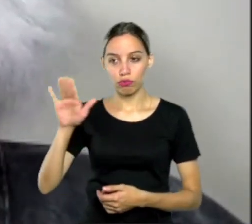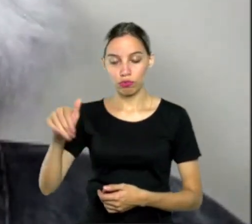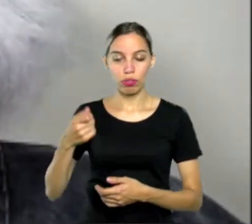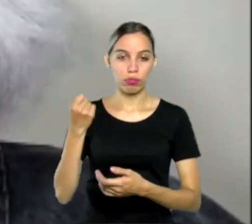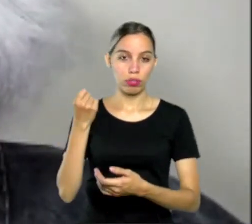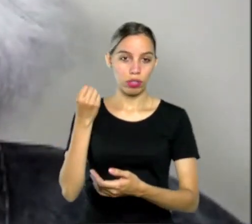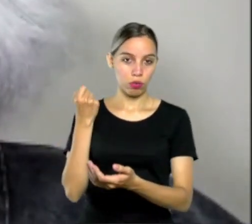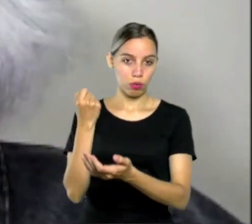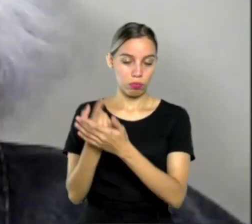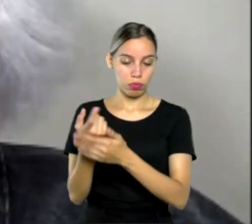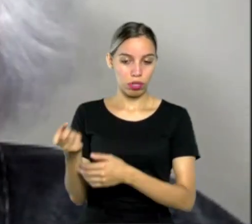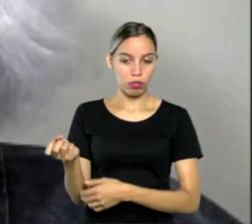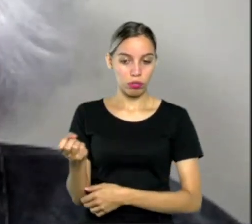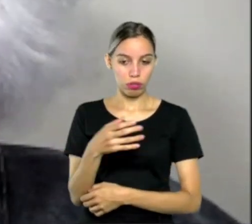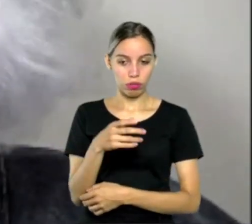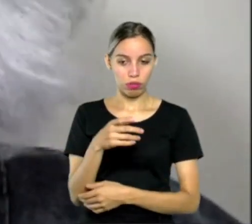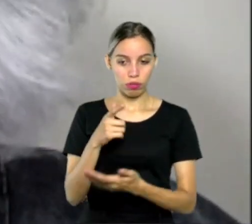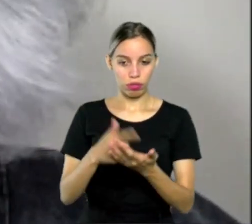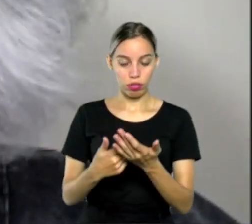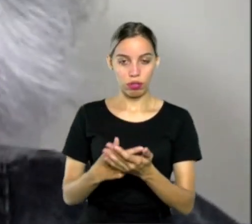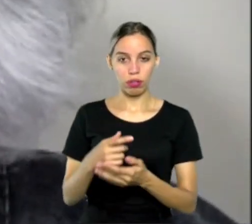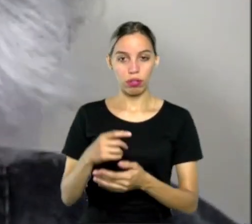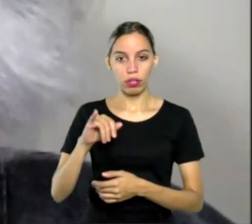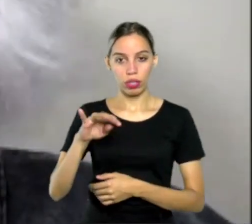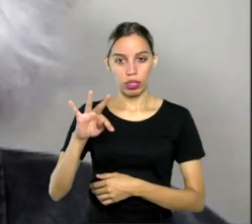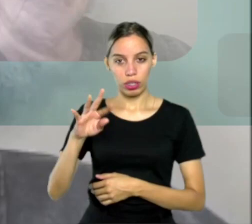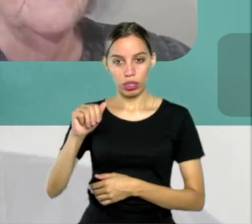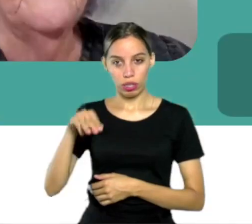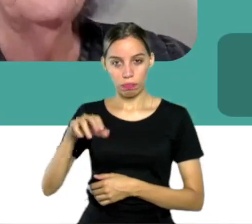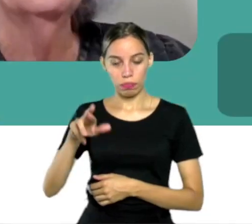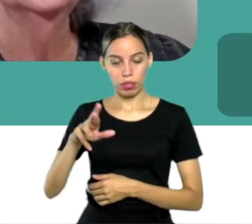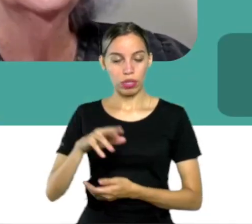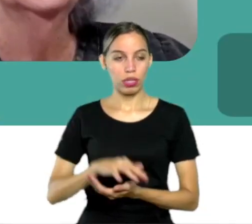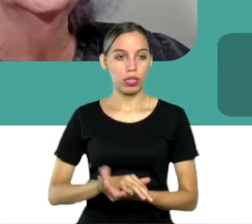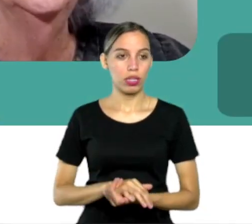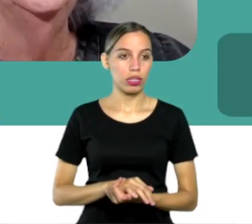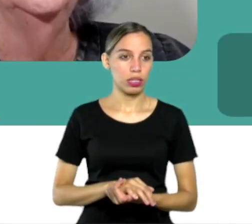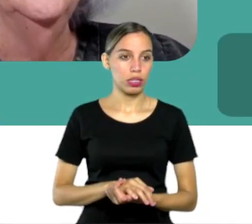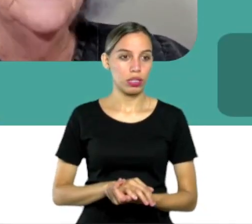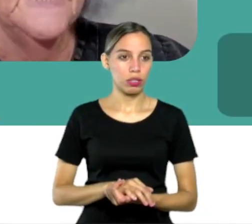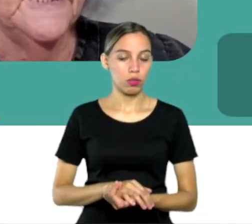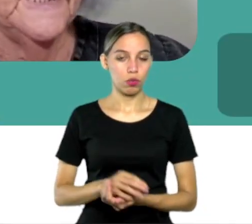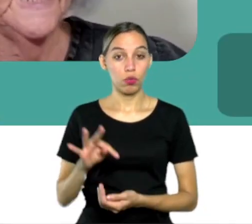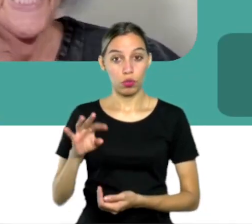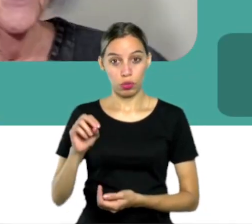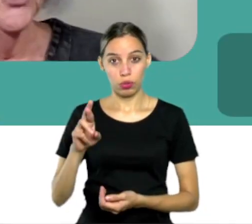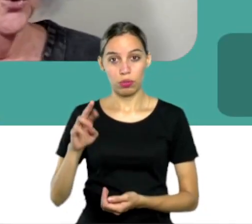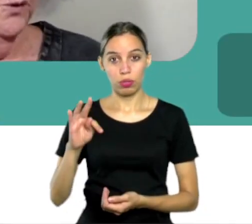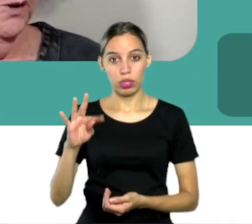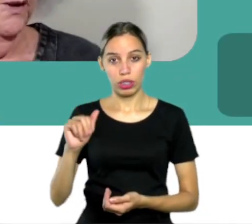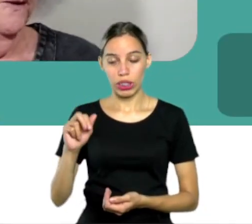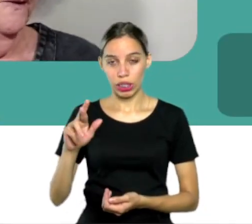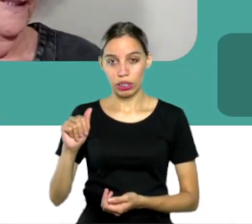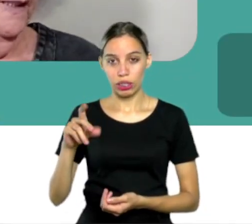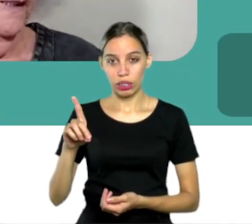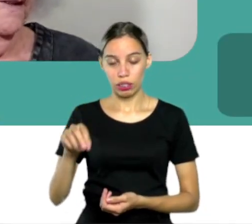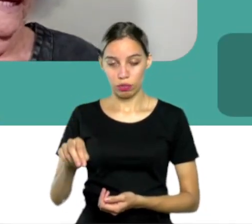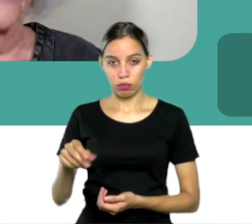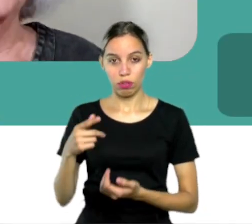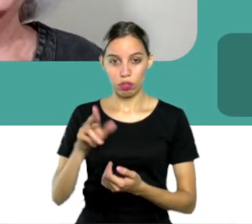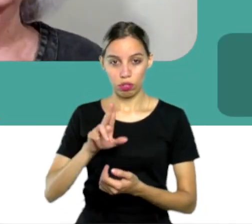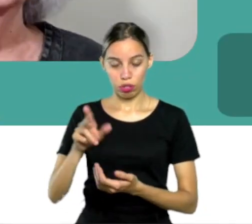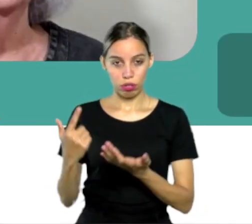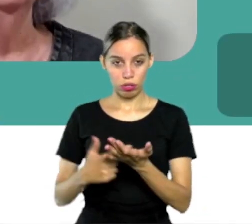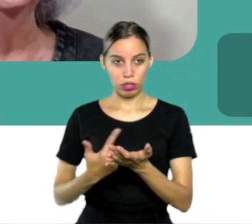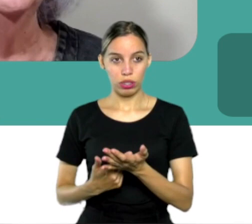Que escreveu Torto Arado. Todo mundo uma expectativa para esse. E acho que a